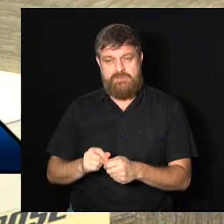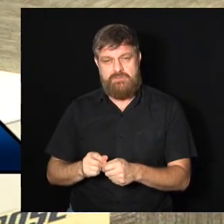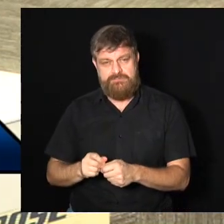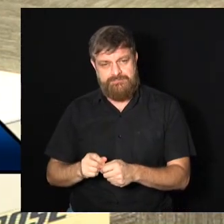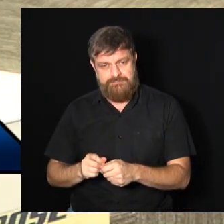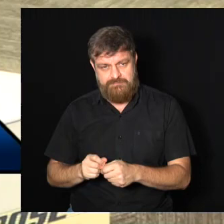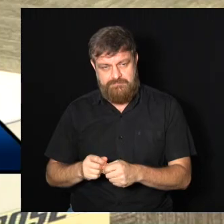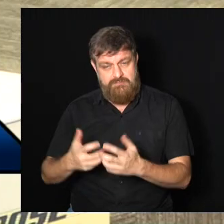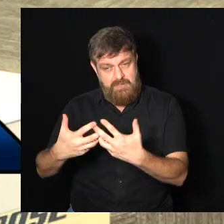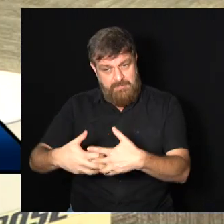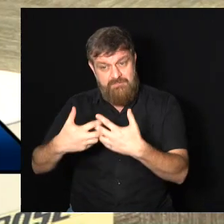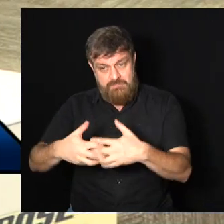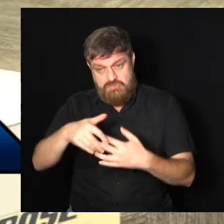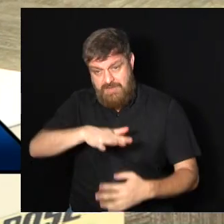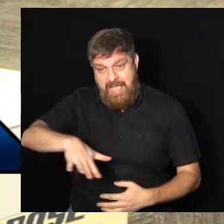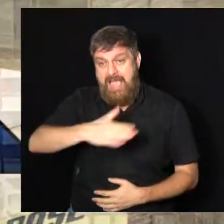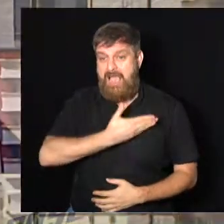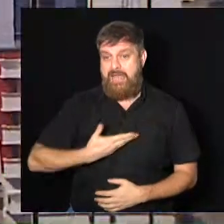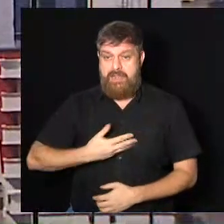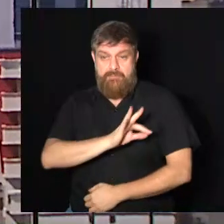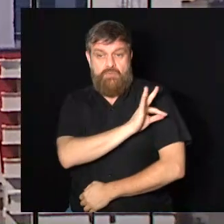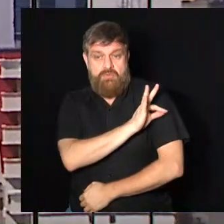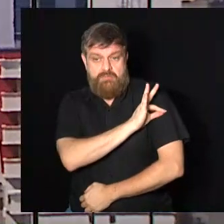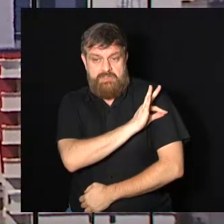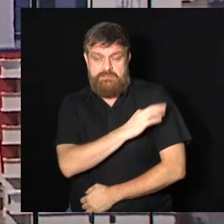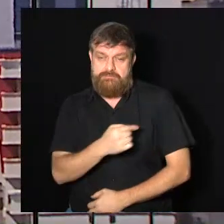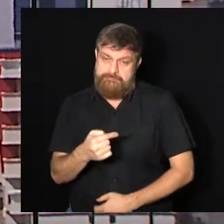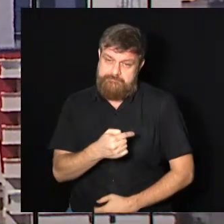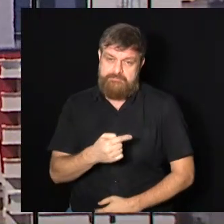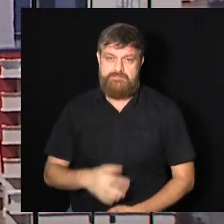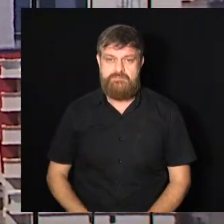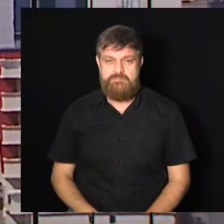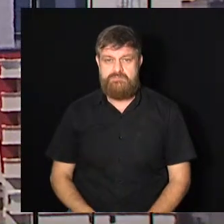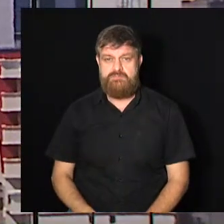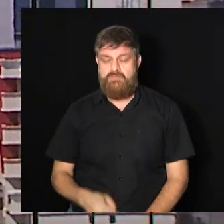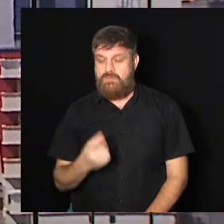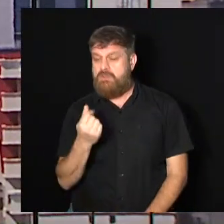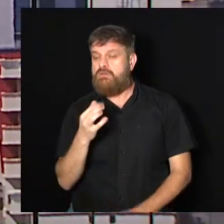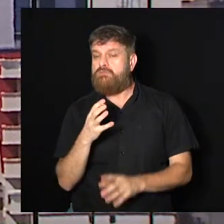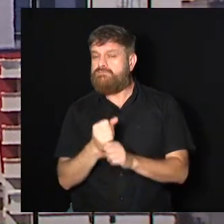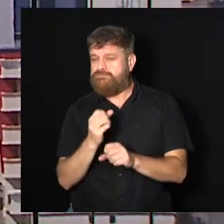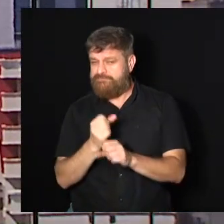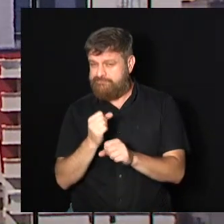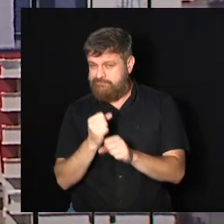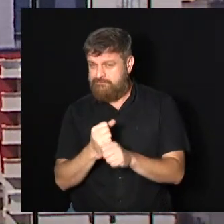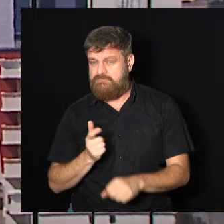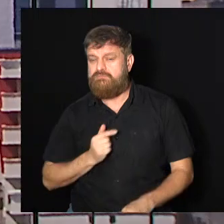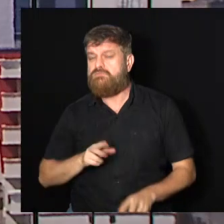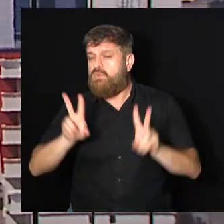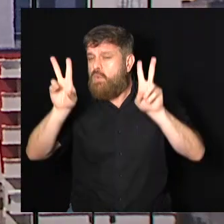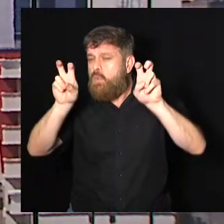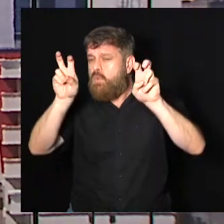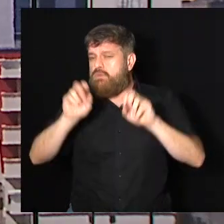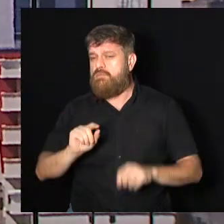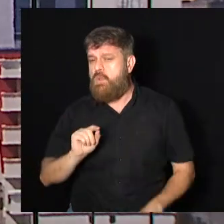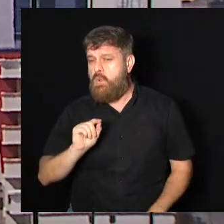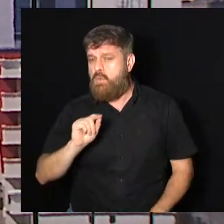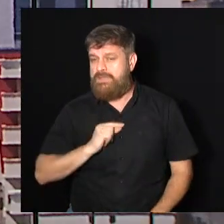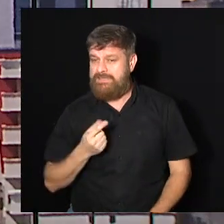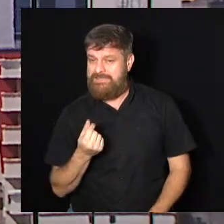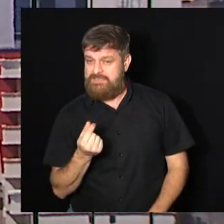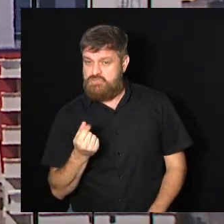a engrenagem da prefeitura. Hora do quadro Na Ponta do Lápis, que vai falar sobre